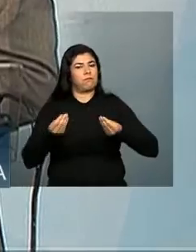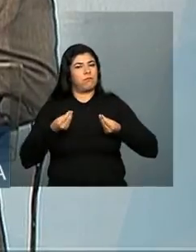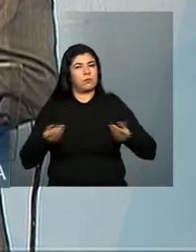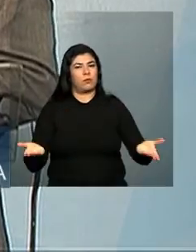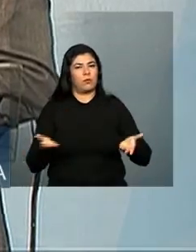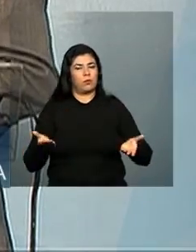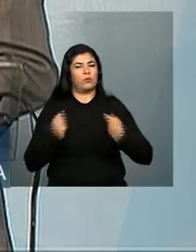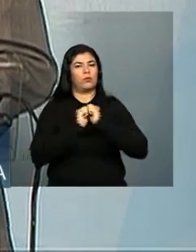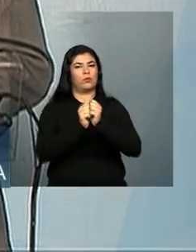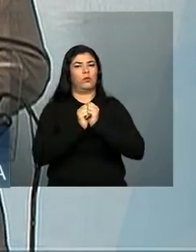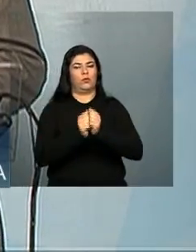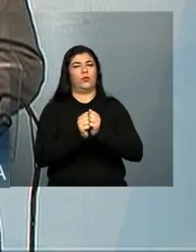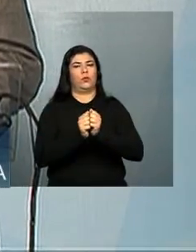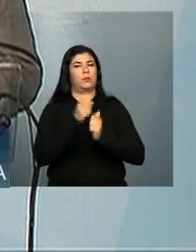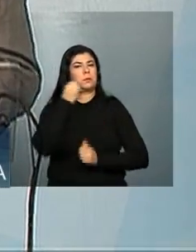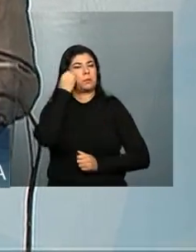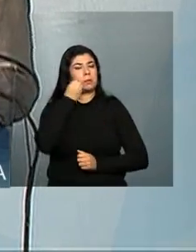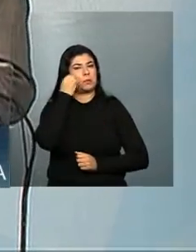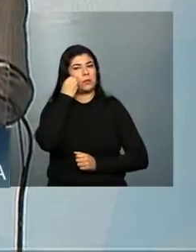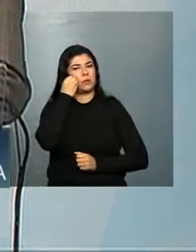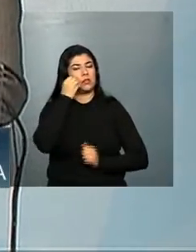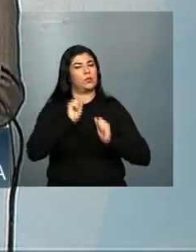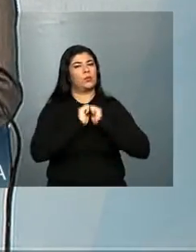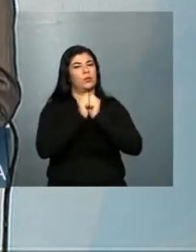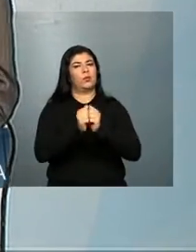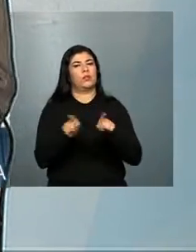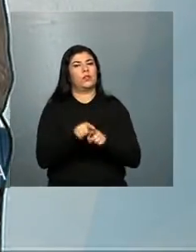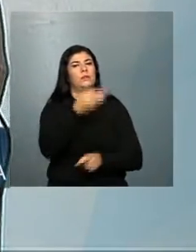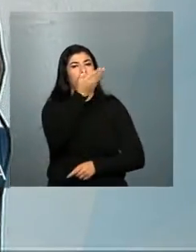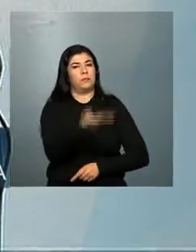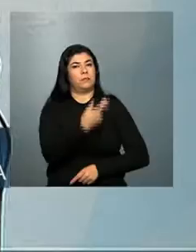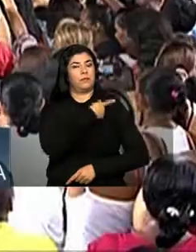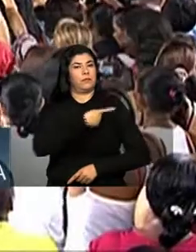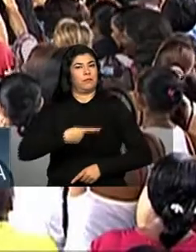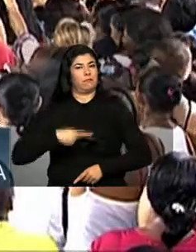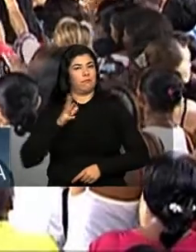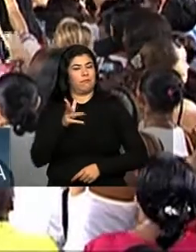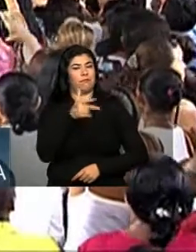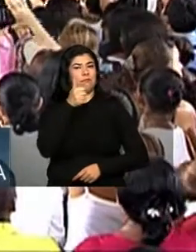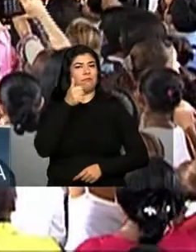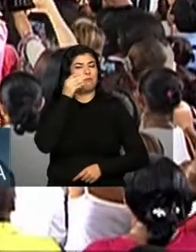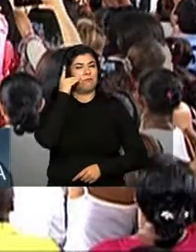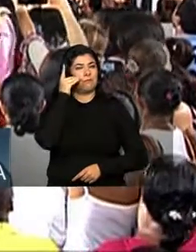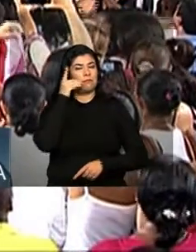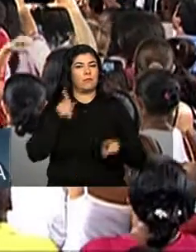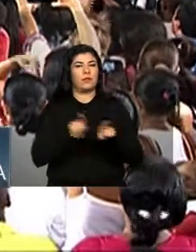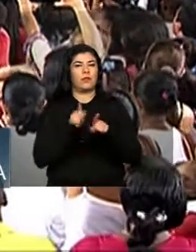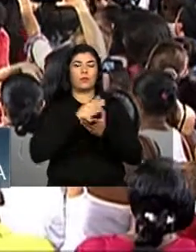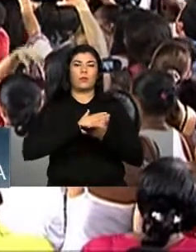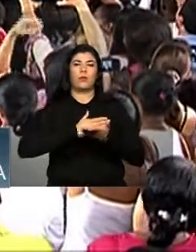estar aqui com vocês, com a nossa presidenta Dilma Rousseff. E eu quero